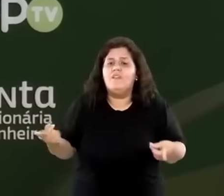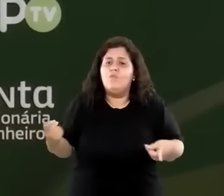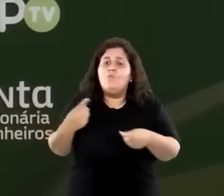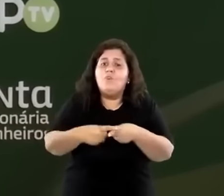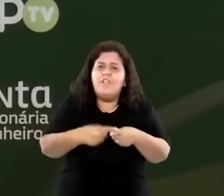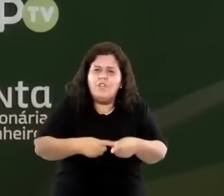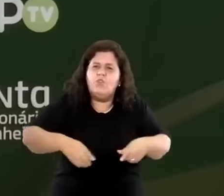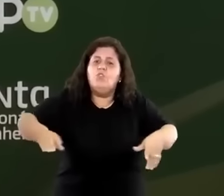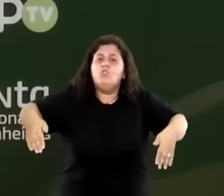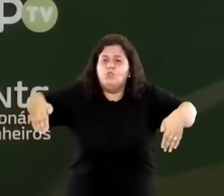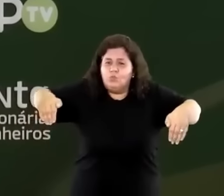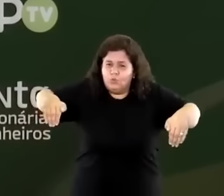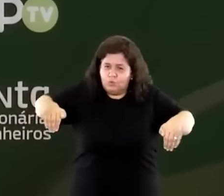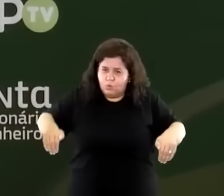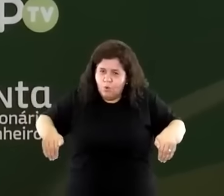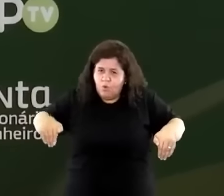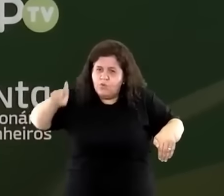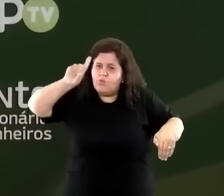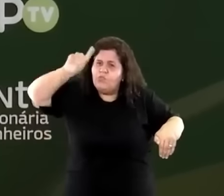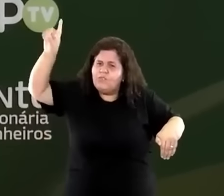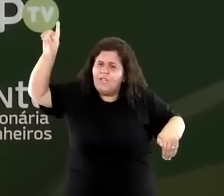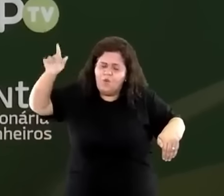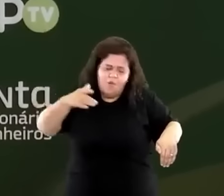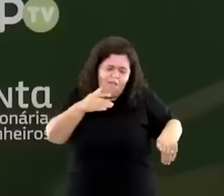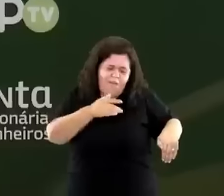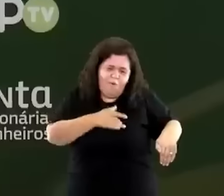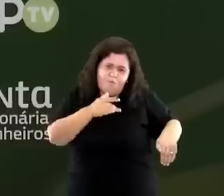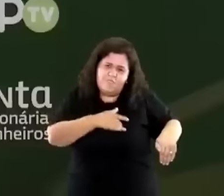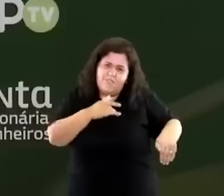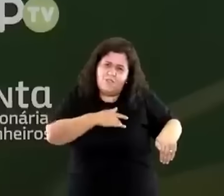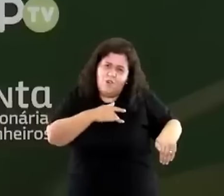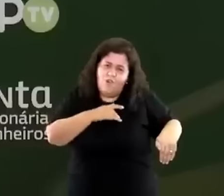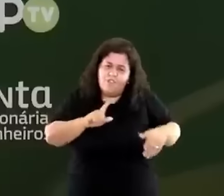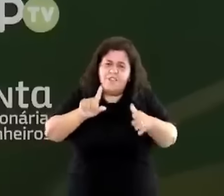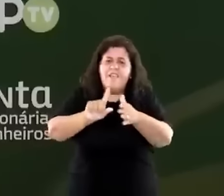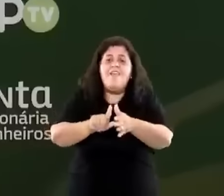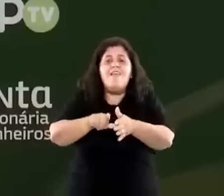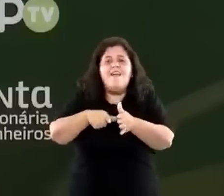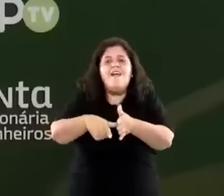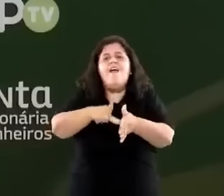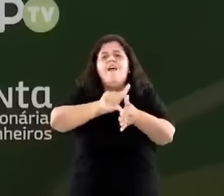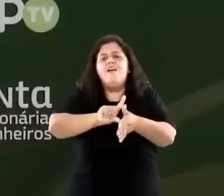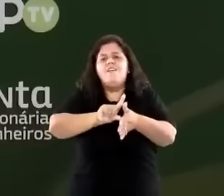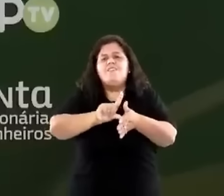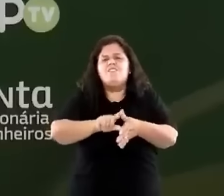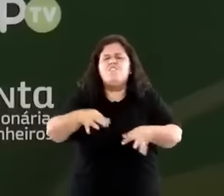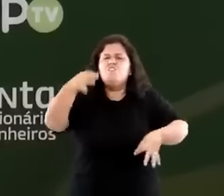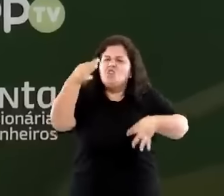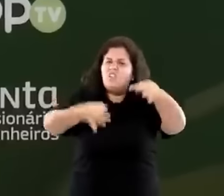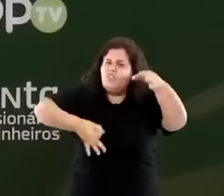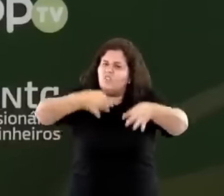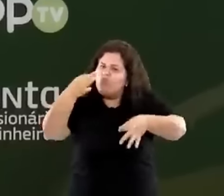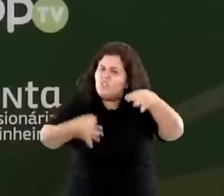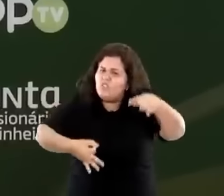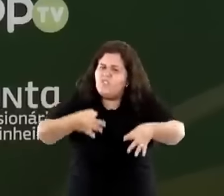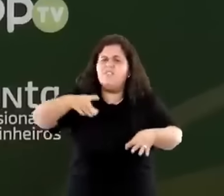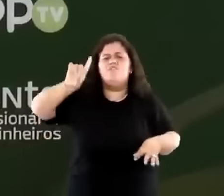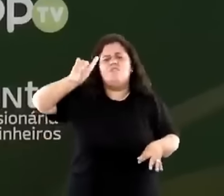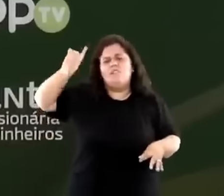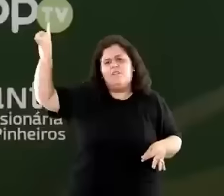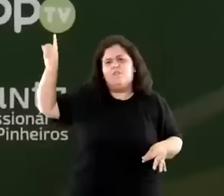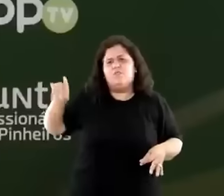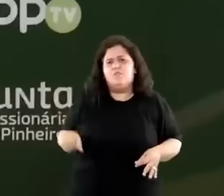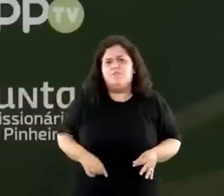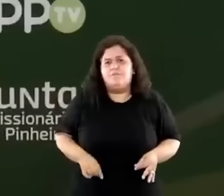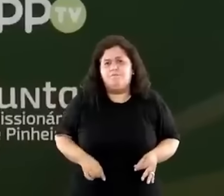Trono de Deus a misericórdia precede o juízo dentro da economia da Redenção